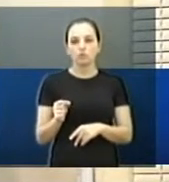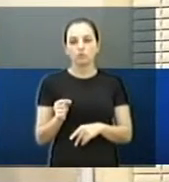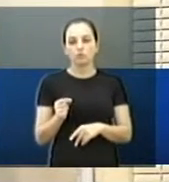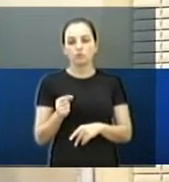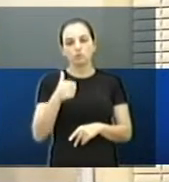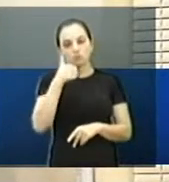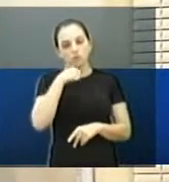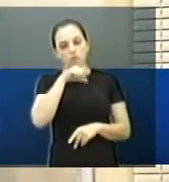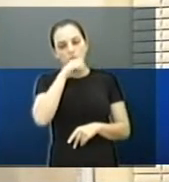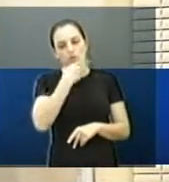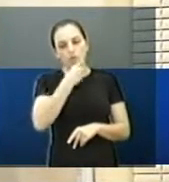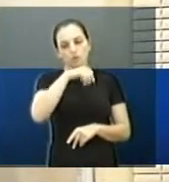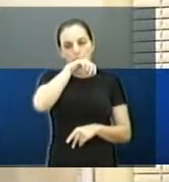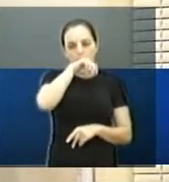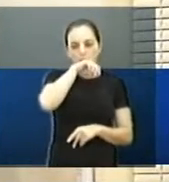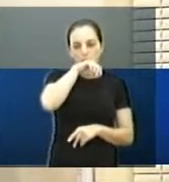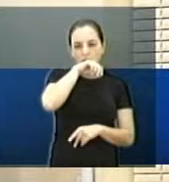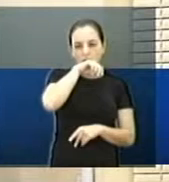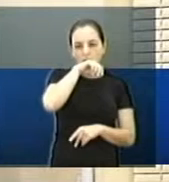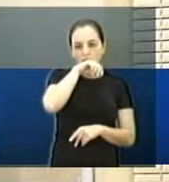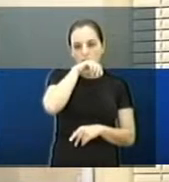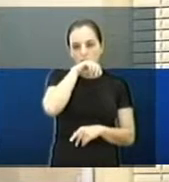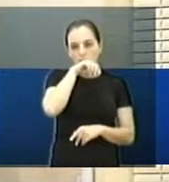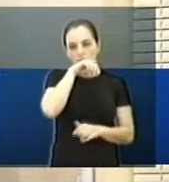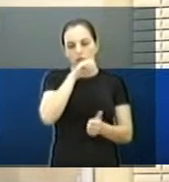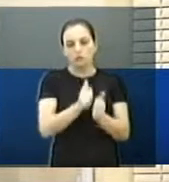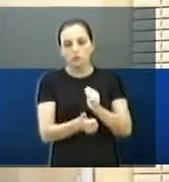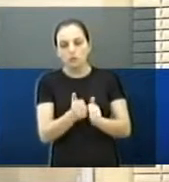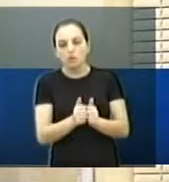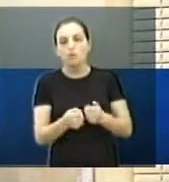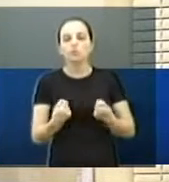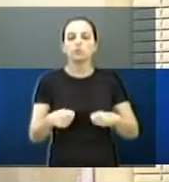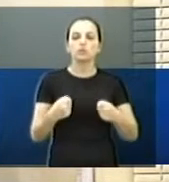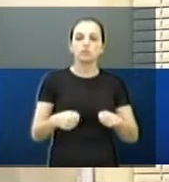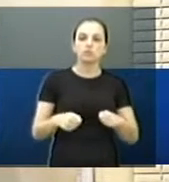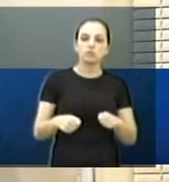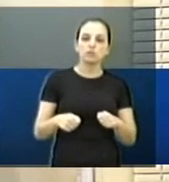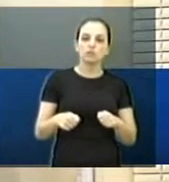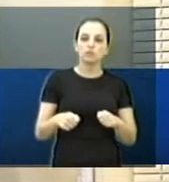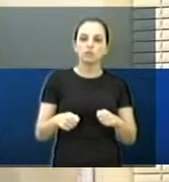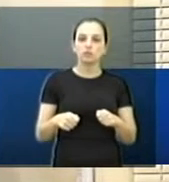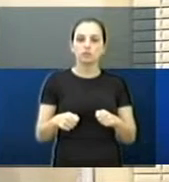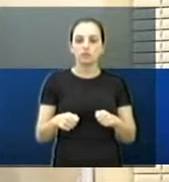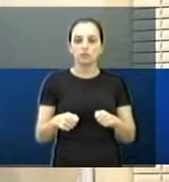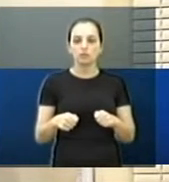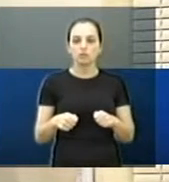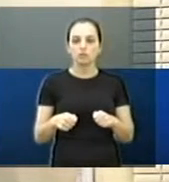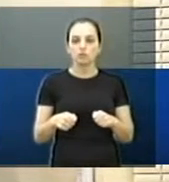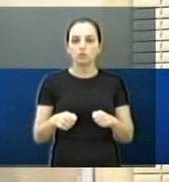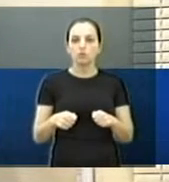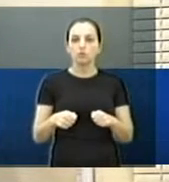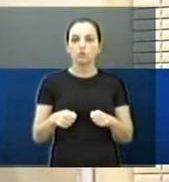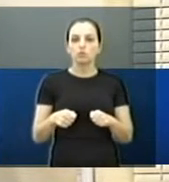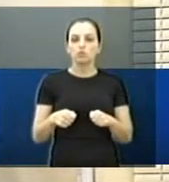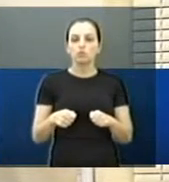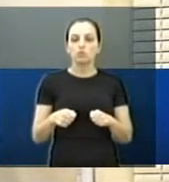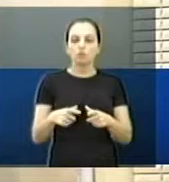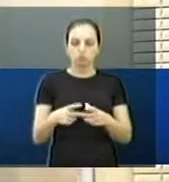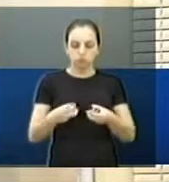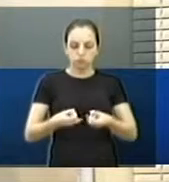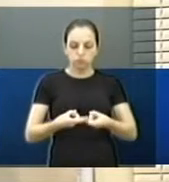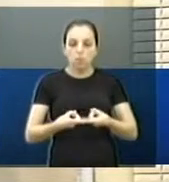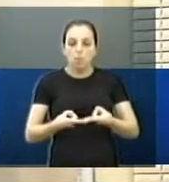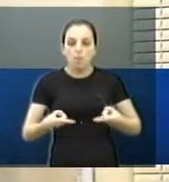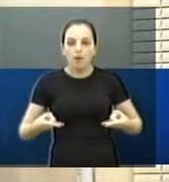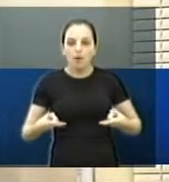ou alguns atletas que precisam de transporte ou tinham passe para praticar o esporte ou para ir treinar, e